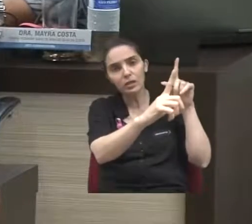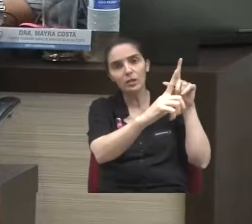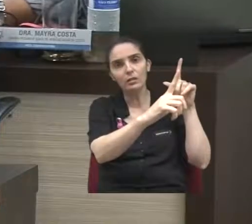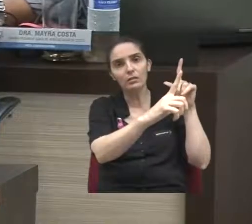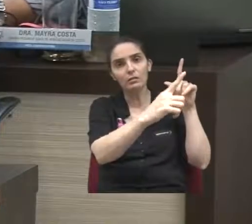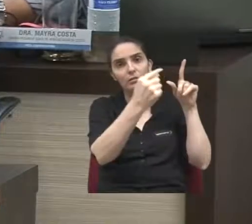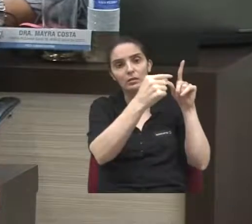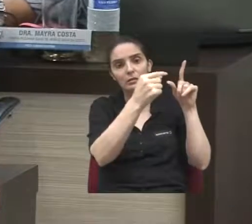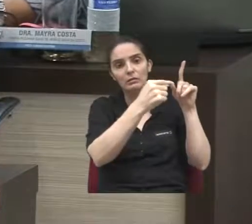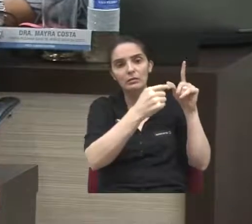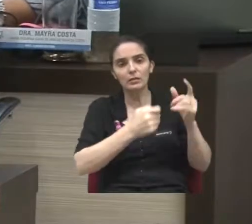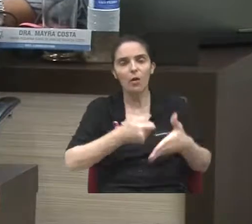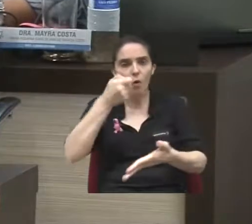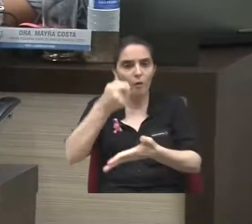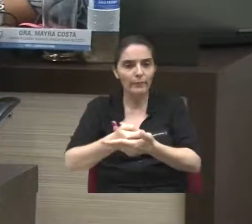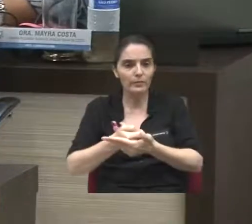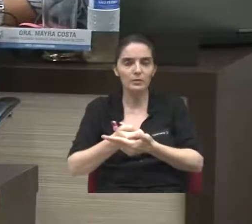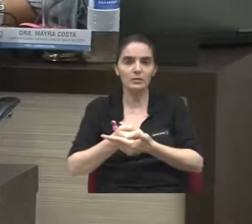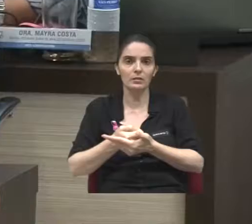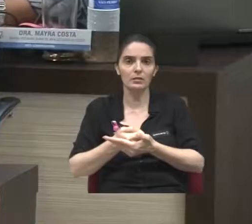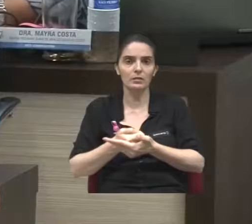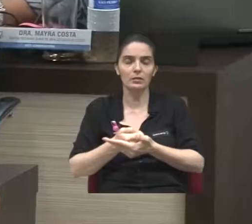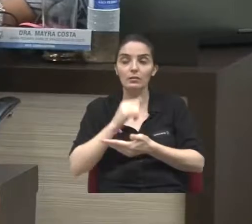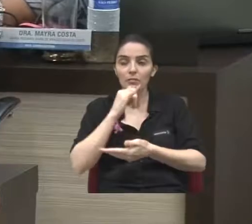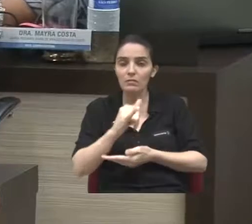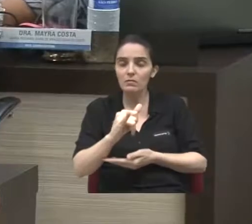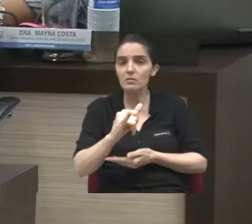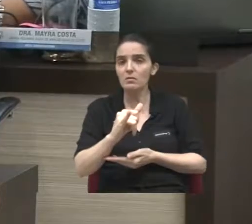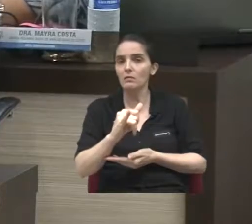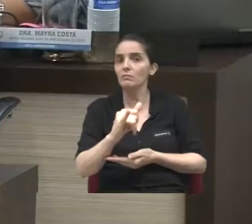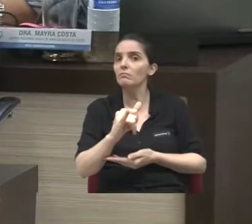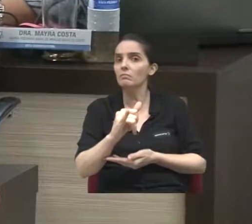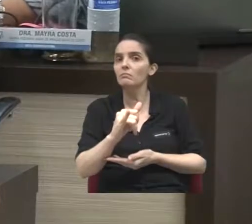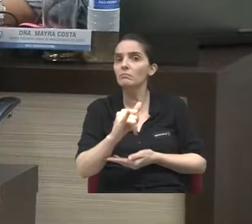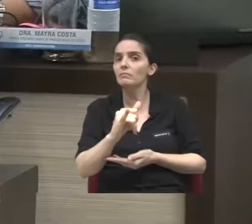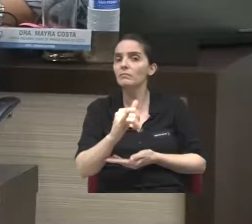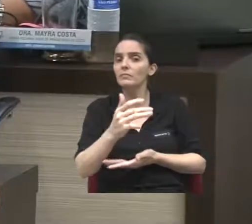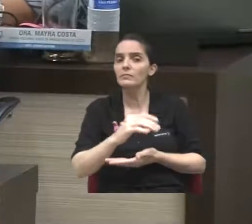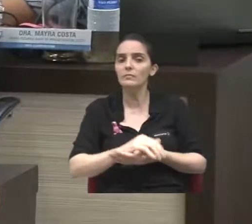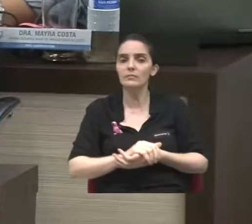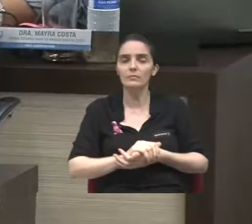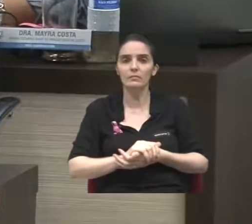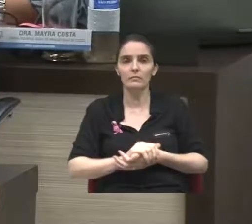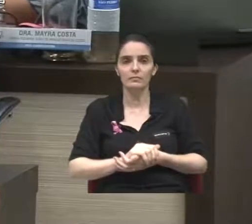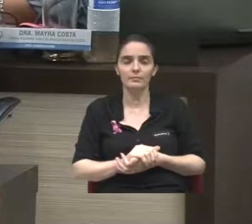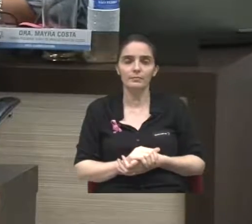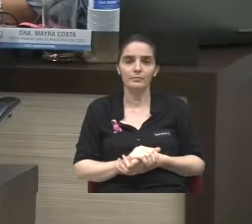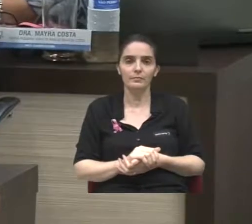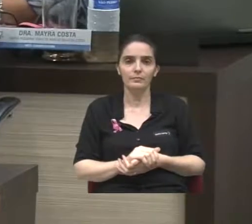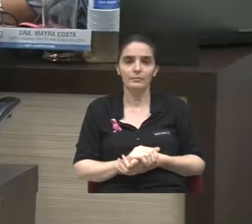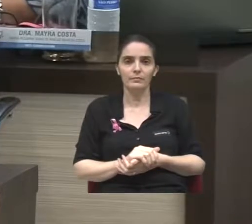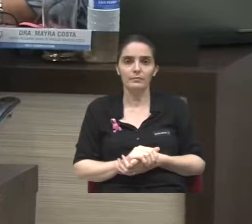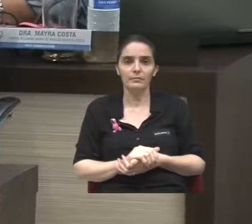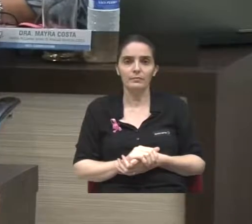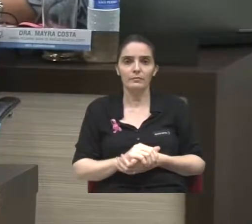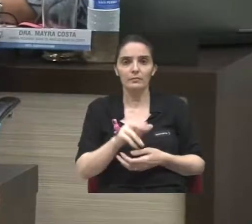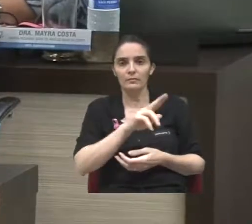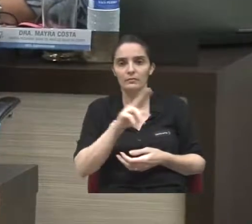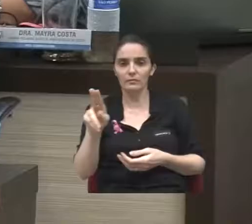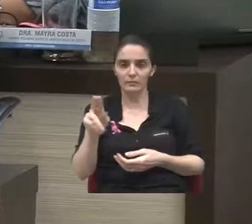obrigando a fixação desse cartaz sobre o método hospitalar denominado manobra